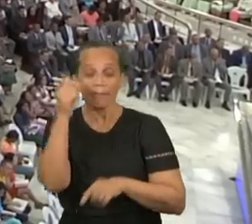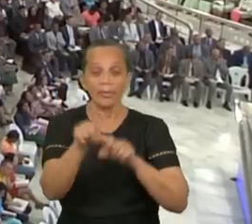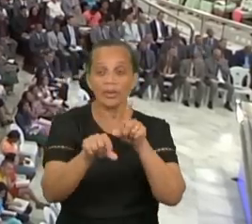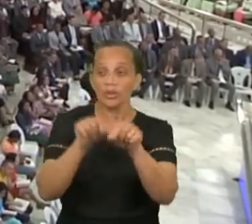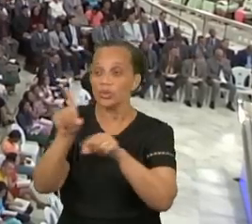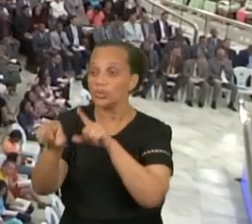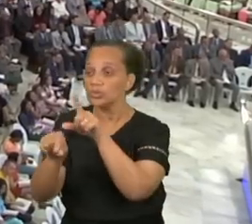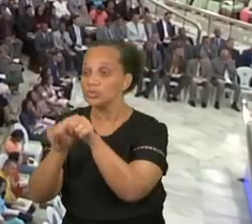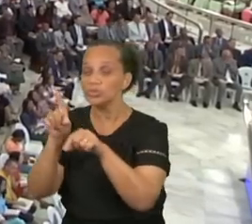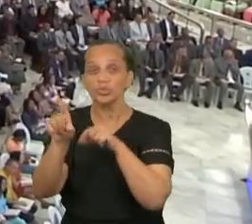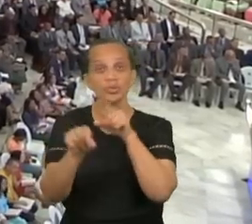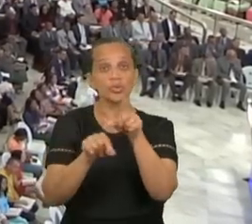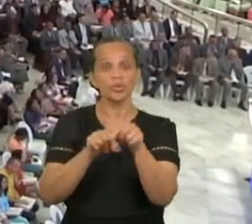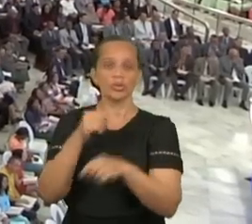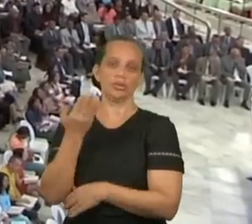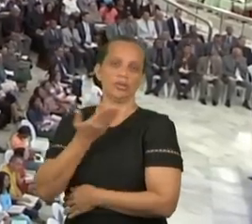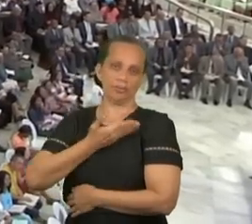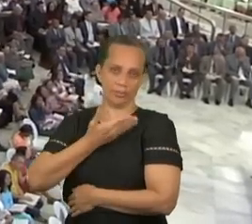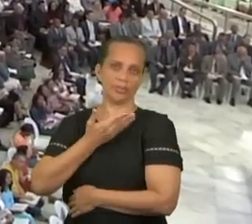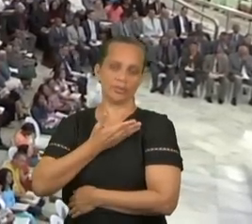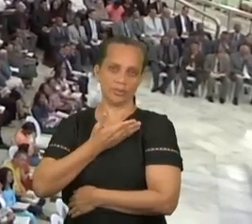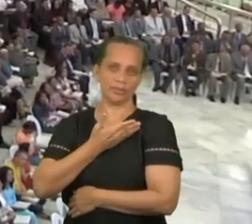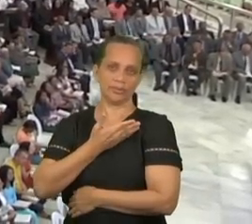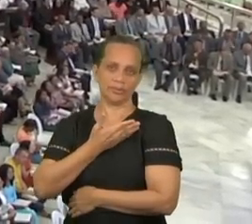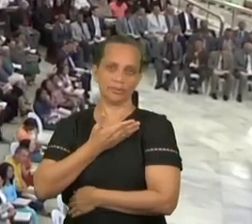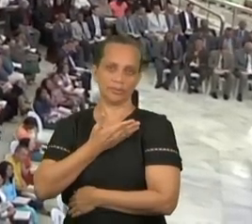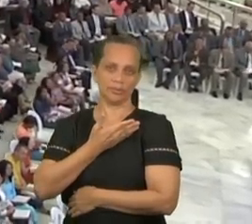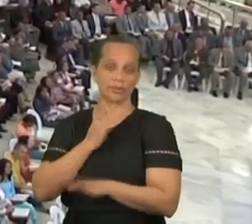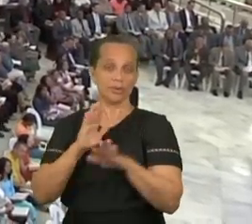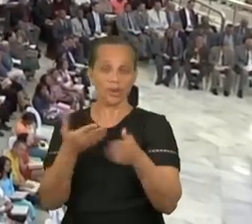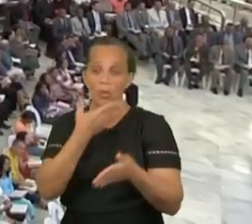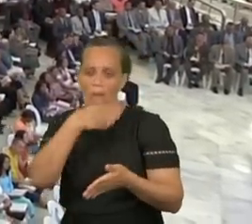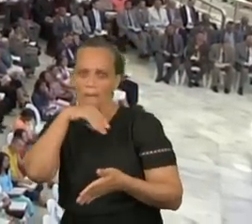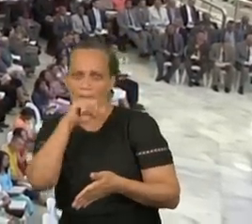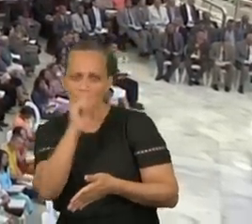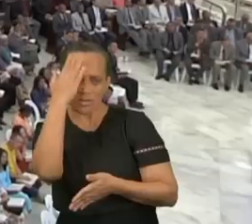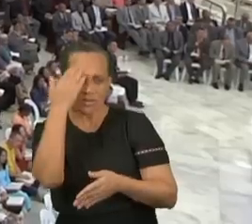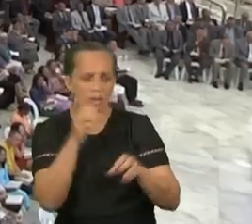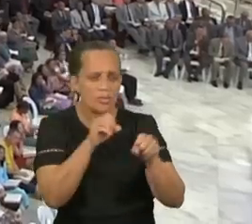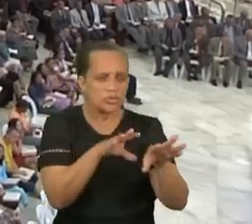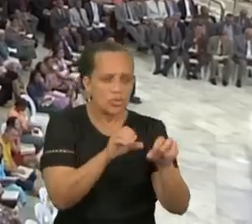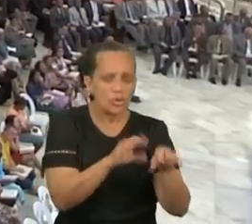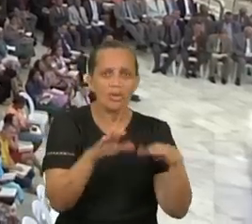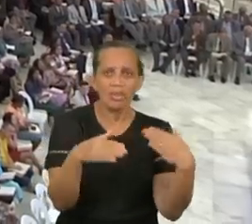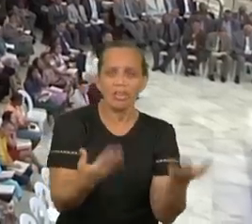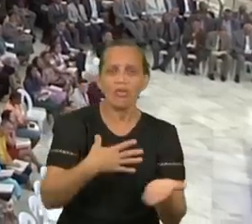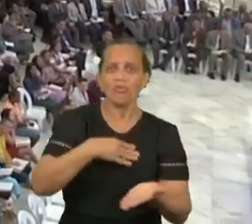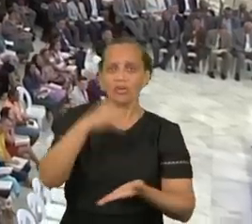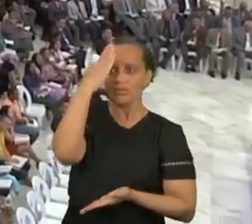na escolha de suas amizades de seus amigos